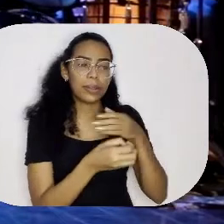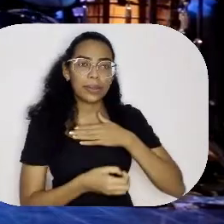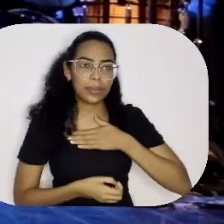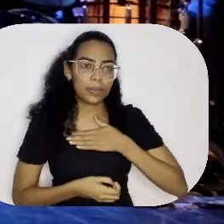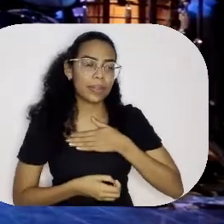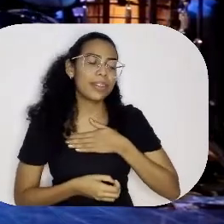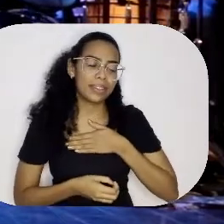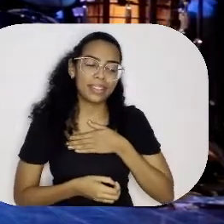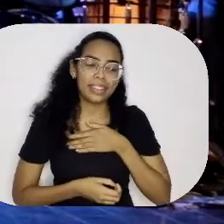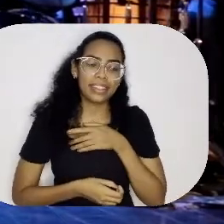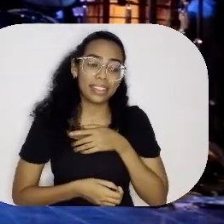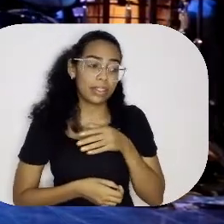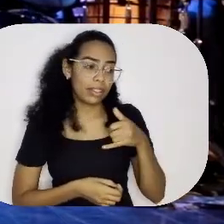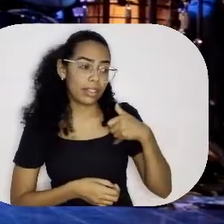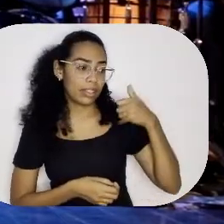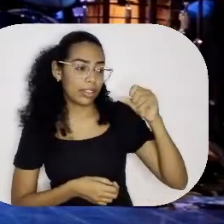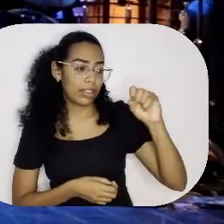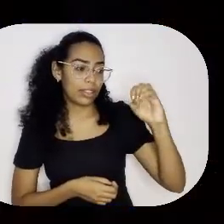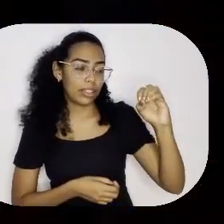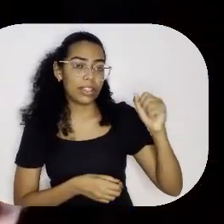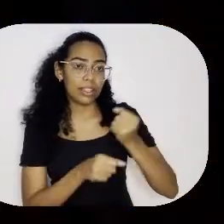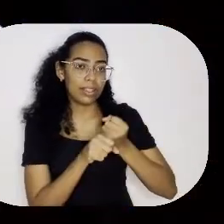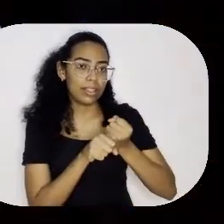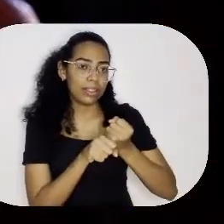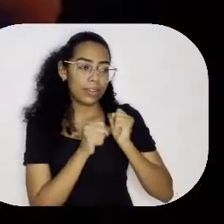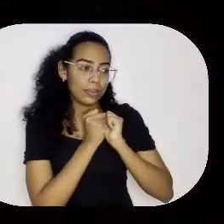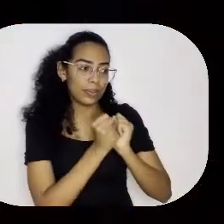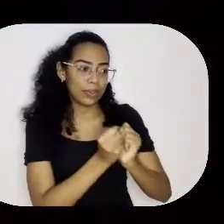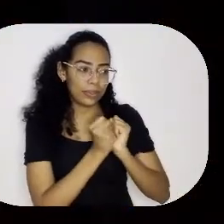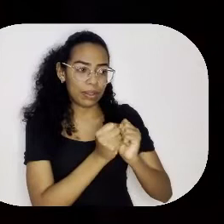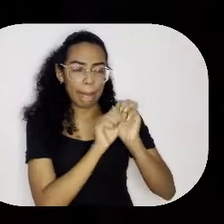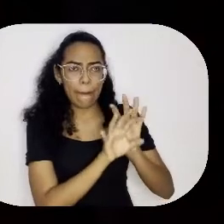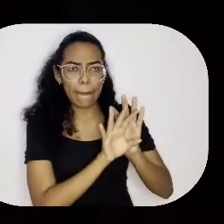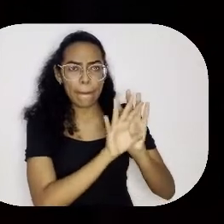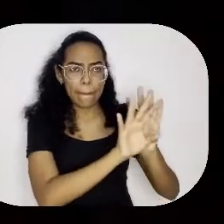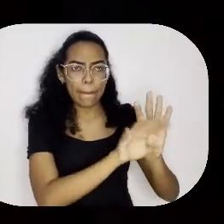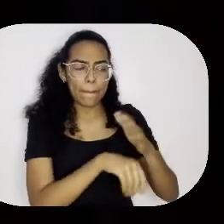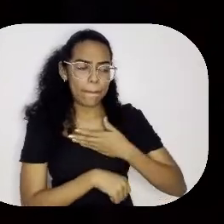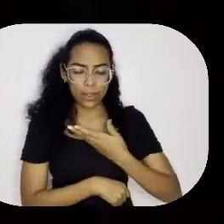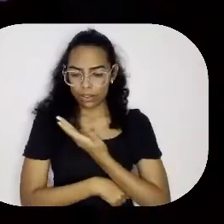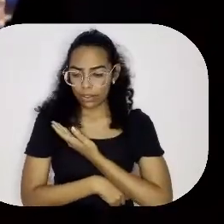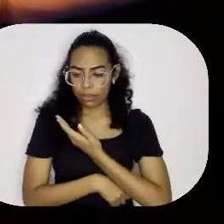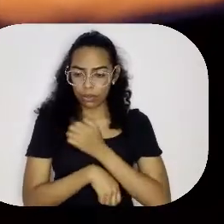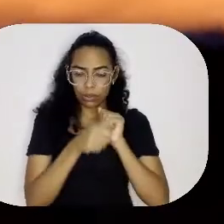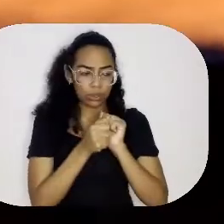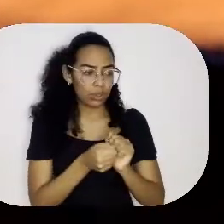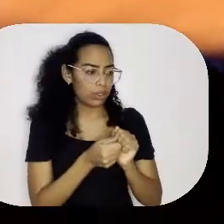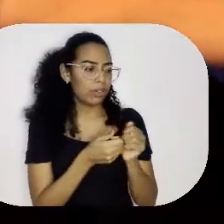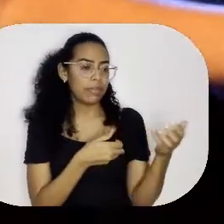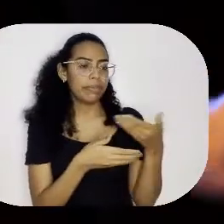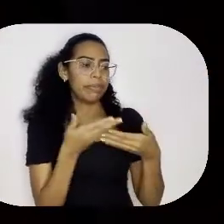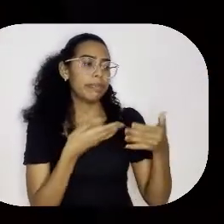hein? Imagina, era de muita onda. Aos 80 anos, ainda estava lá. Os pescadores indo para procissão. Meus amigos jovens chegavam